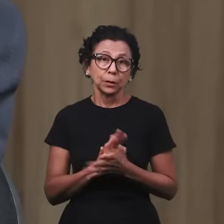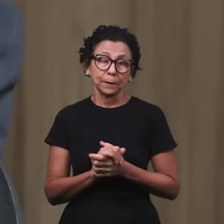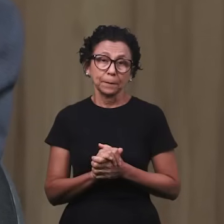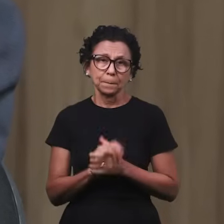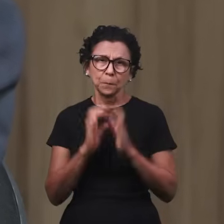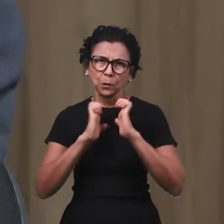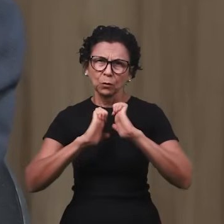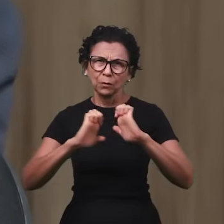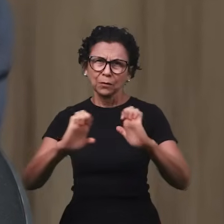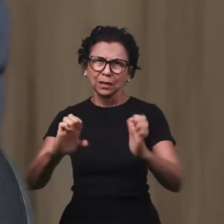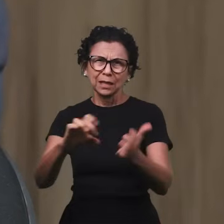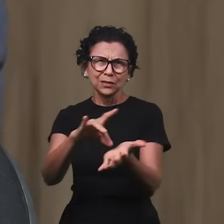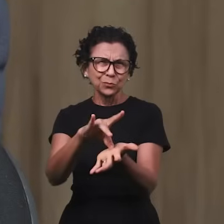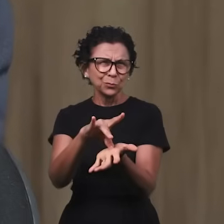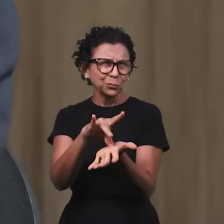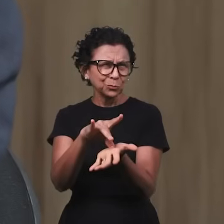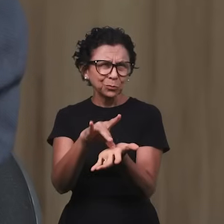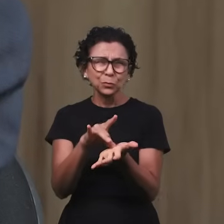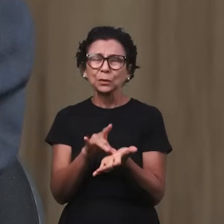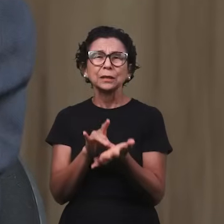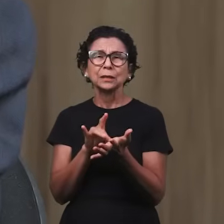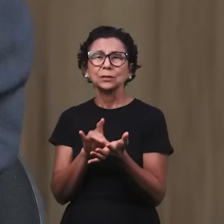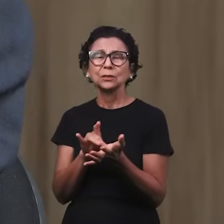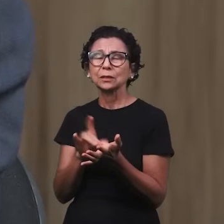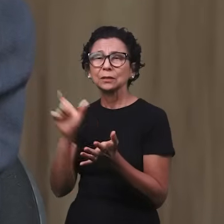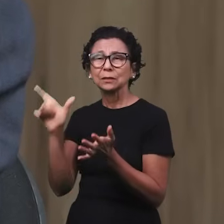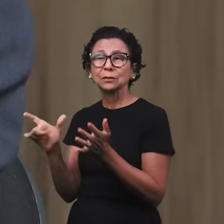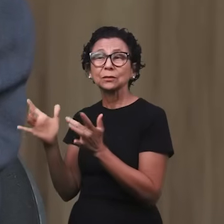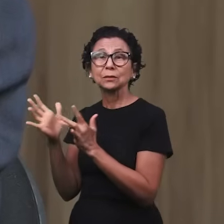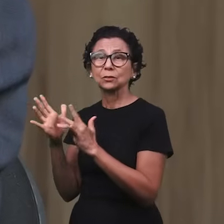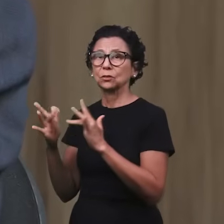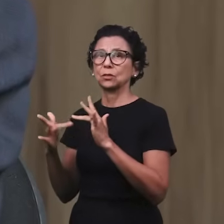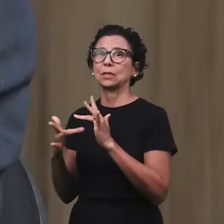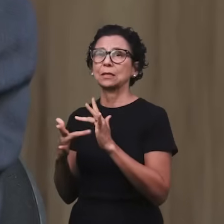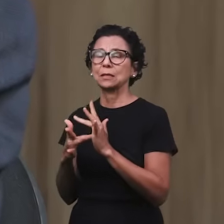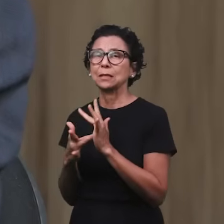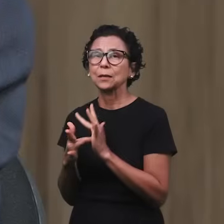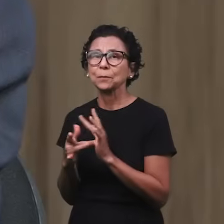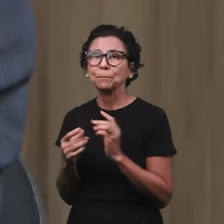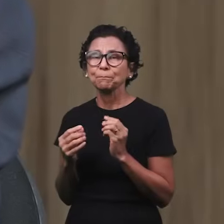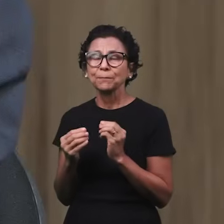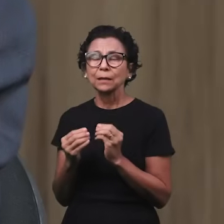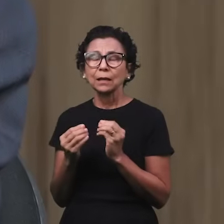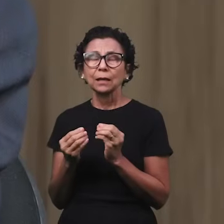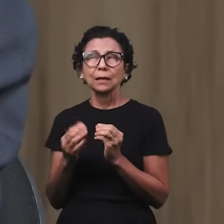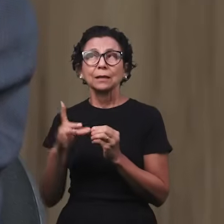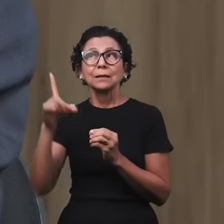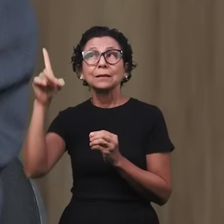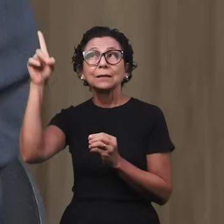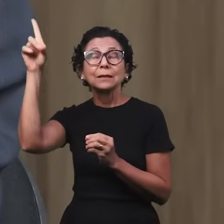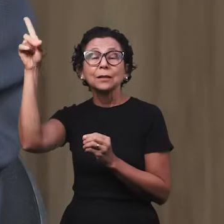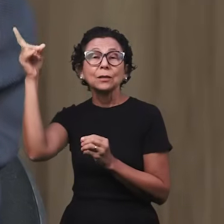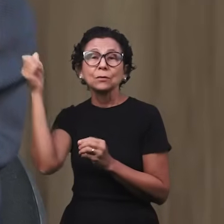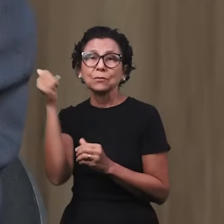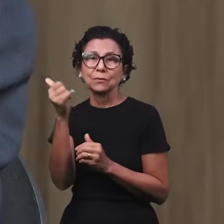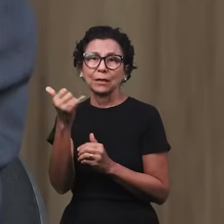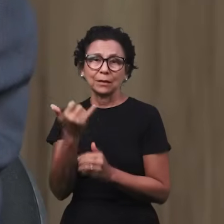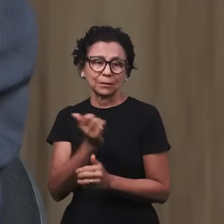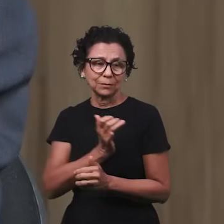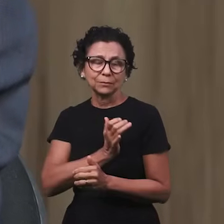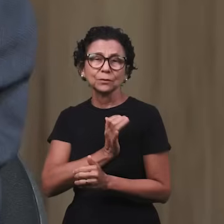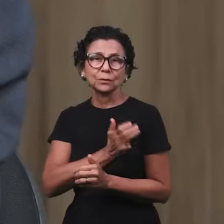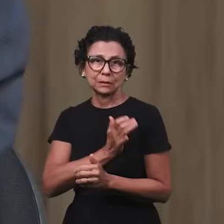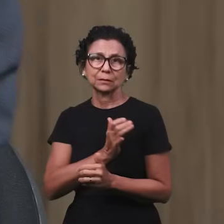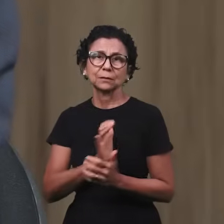evangelho puro, o evangelho genuíno do Senhor Jesus consiste em uma forma de Deus se revelar, de Deus se